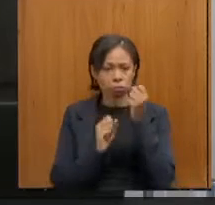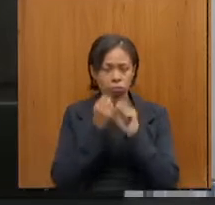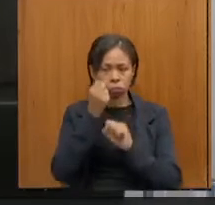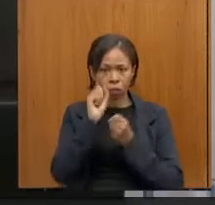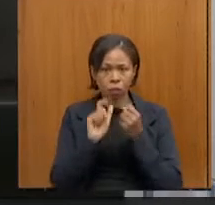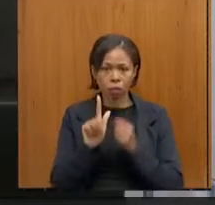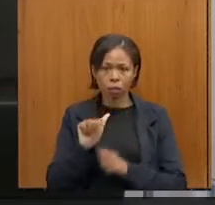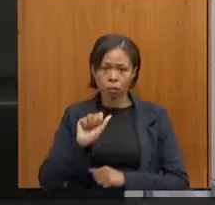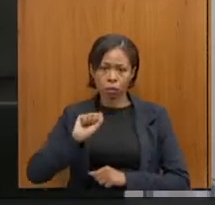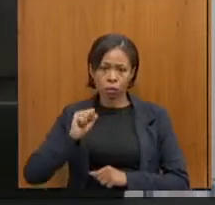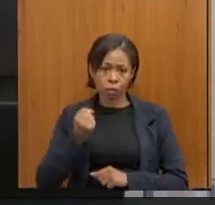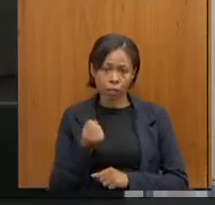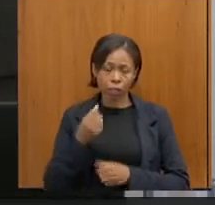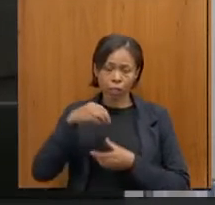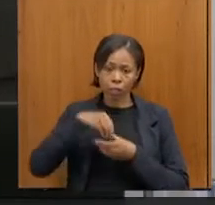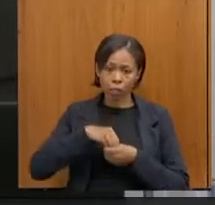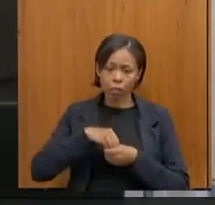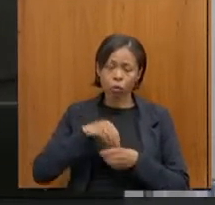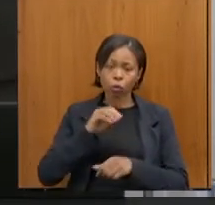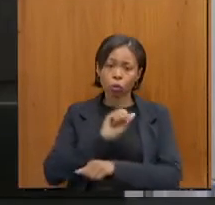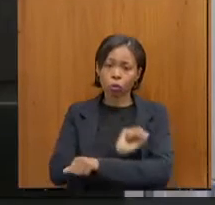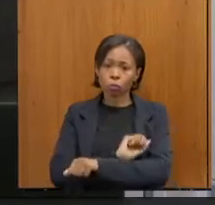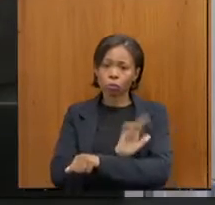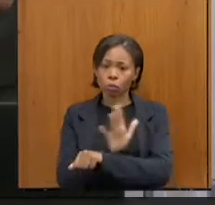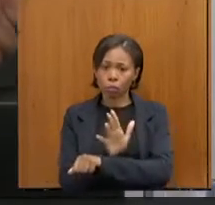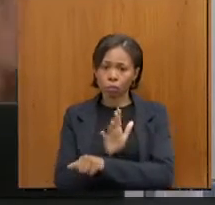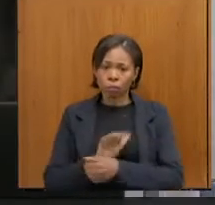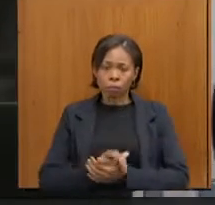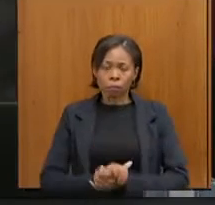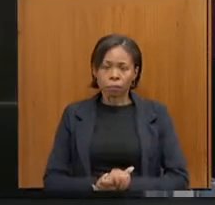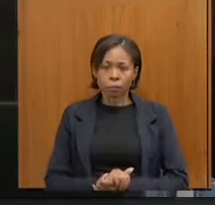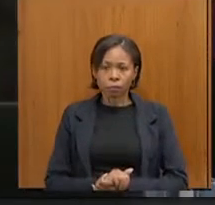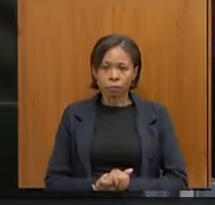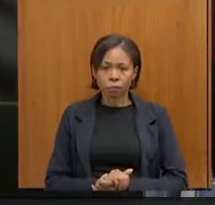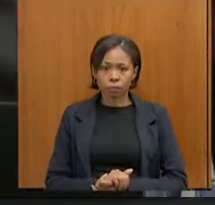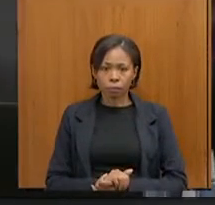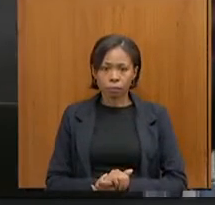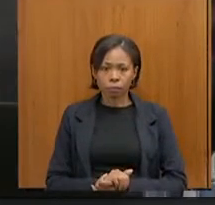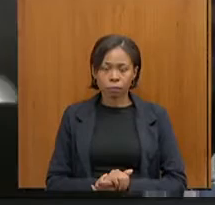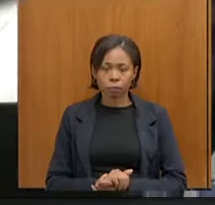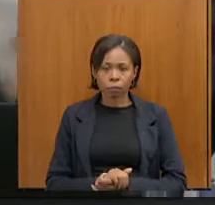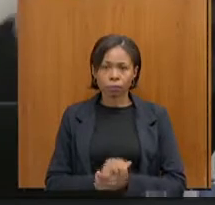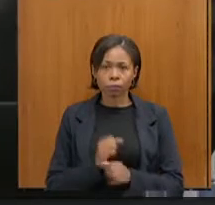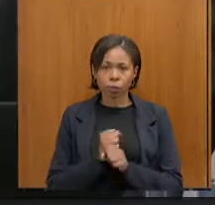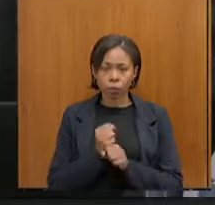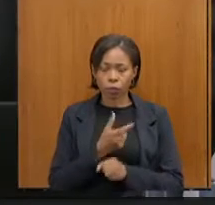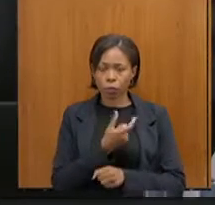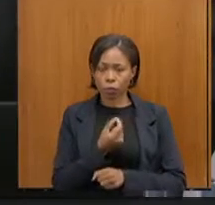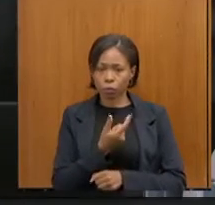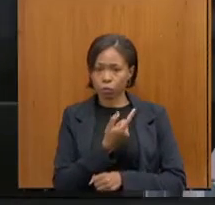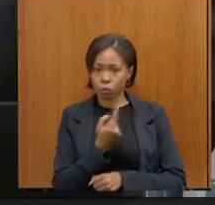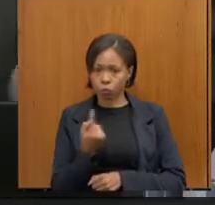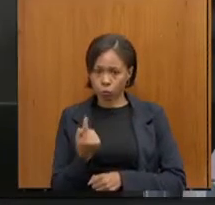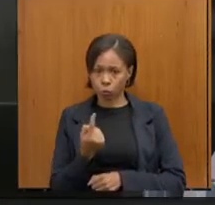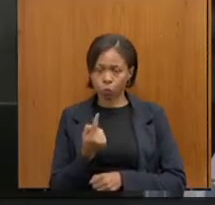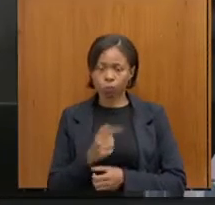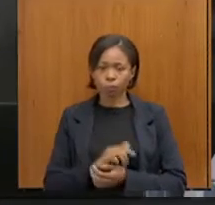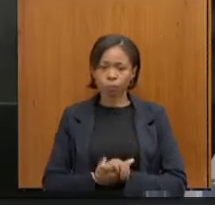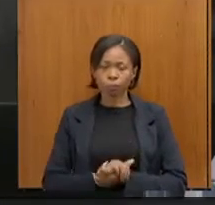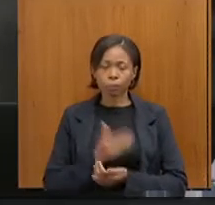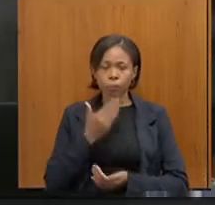a gás no estado pelo município de Montes Claros sabe as condições primeiro 2021 Deputado Gil Pereira